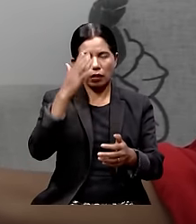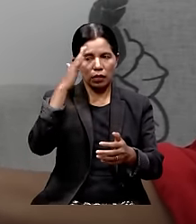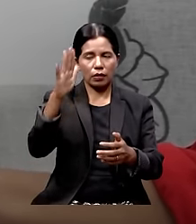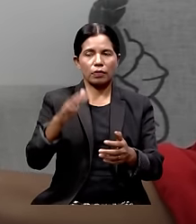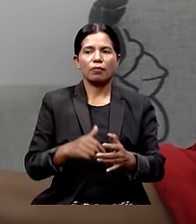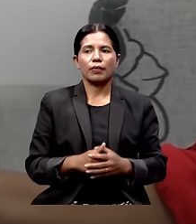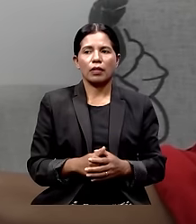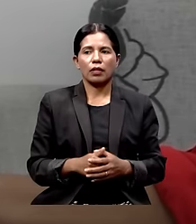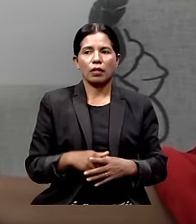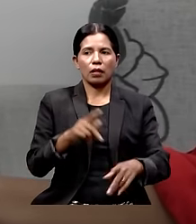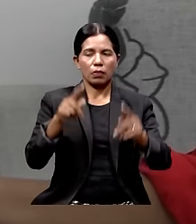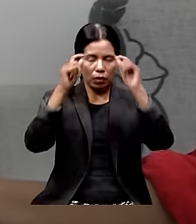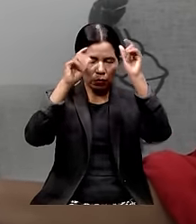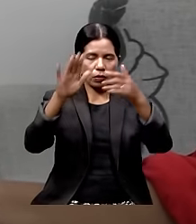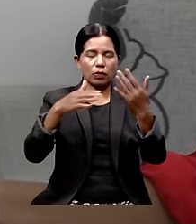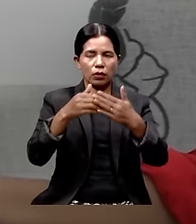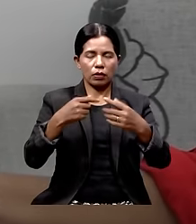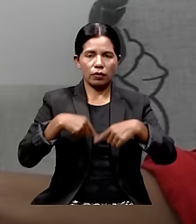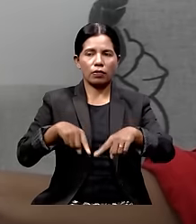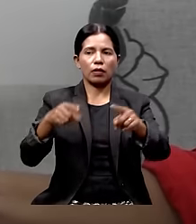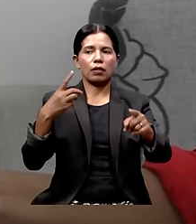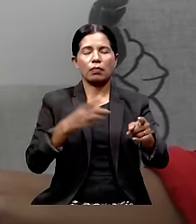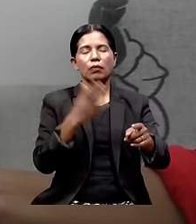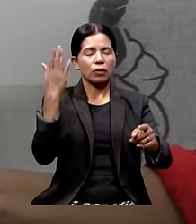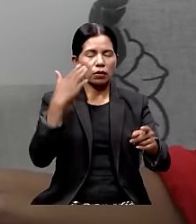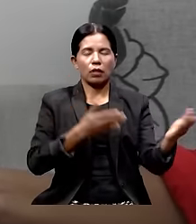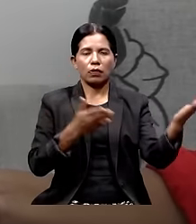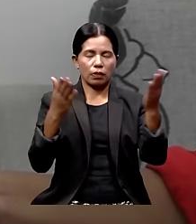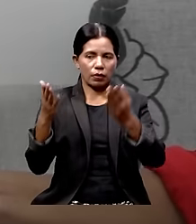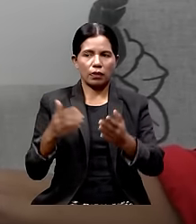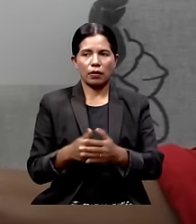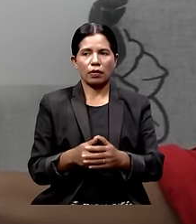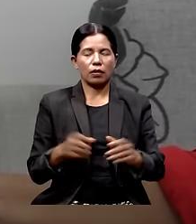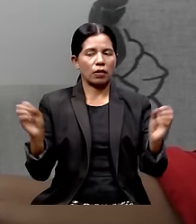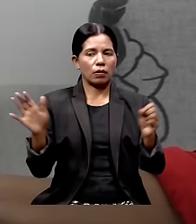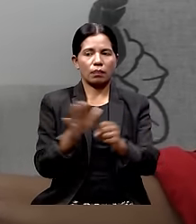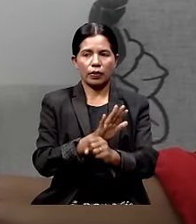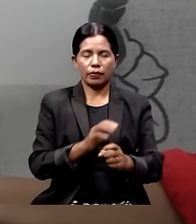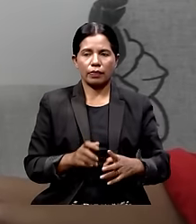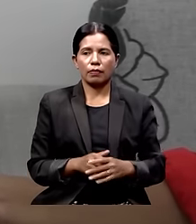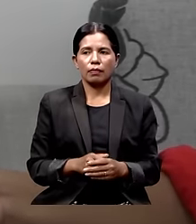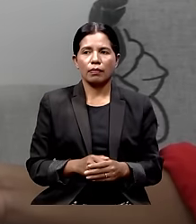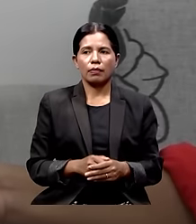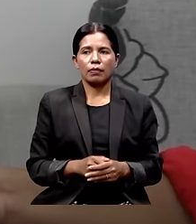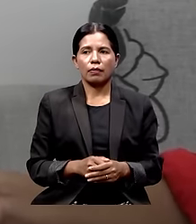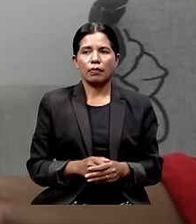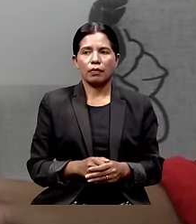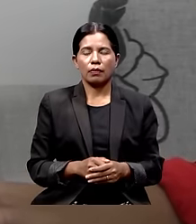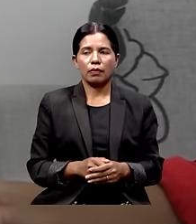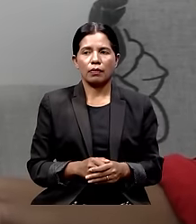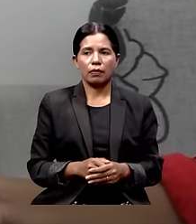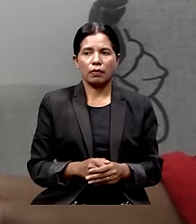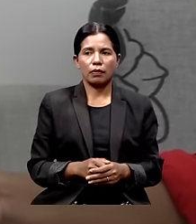cirurgia bem, timorão tudo fila então, passa momento na rua fila o que lá completo, sim. Depois mais